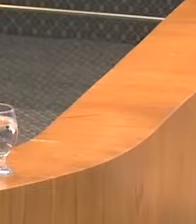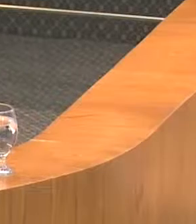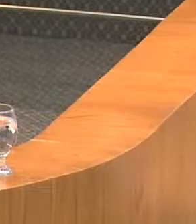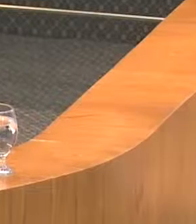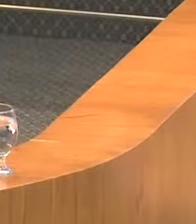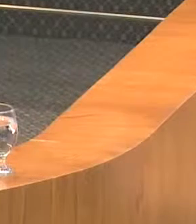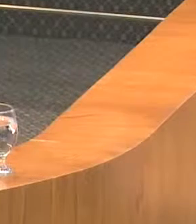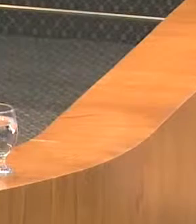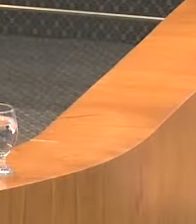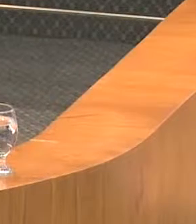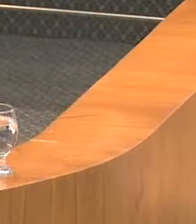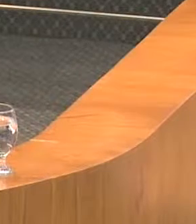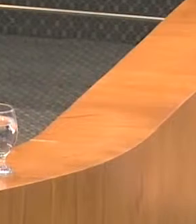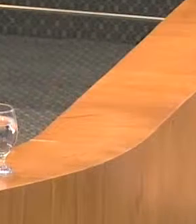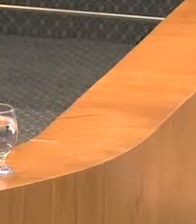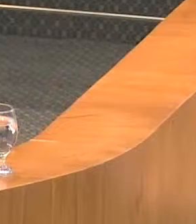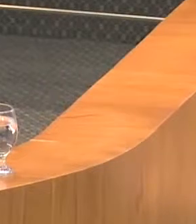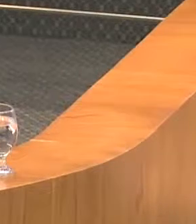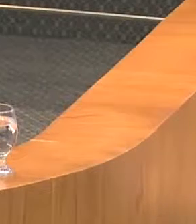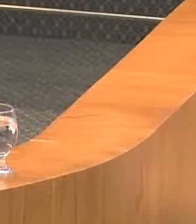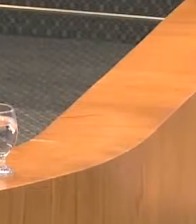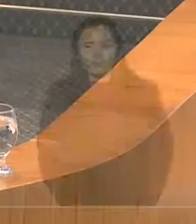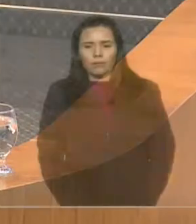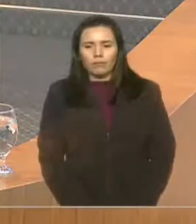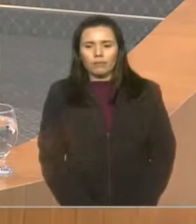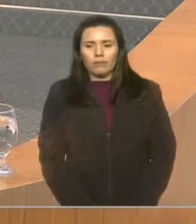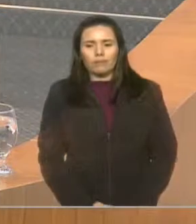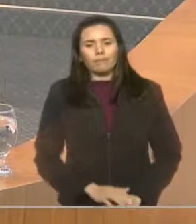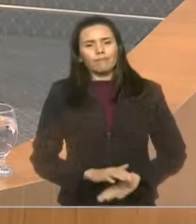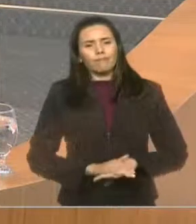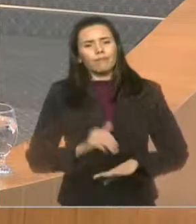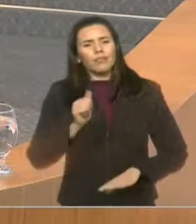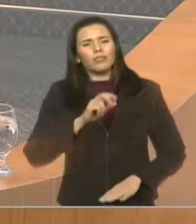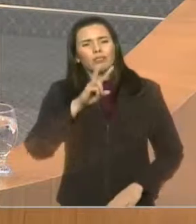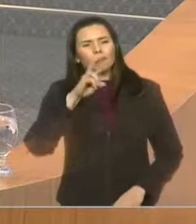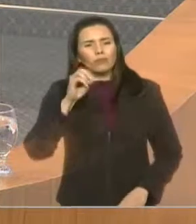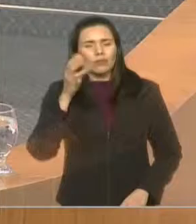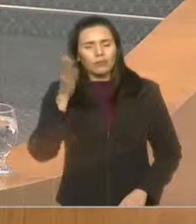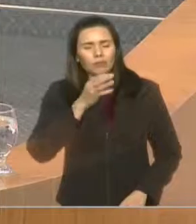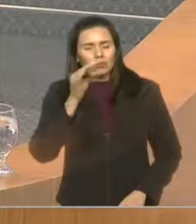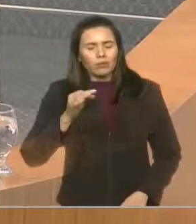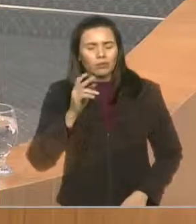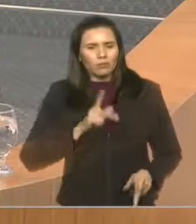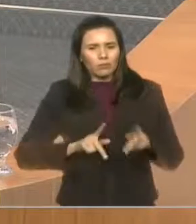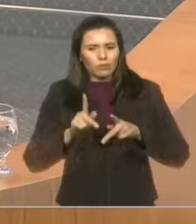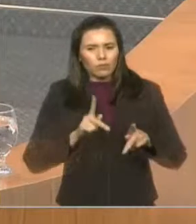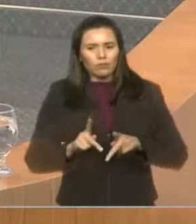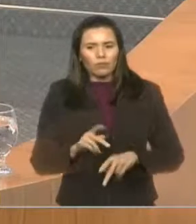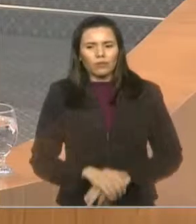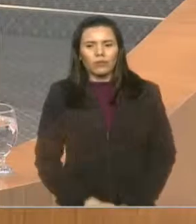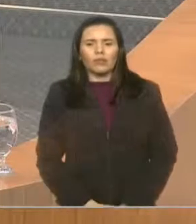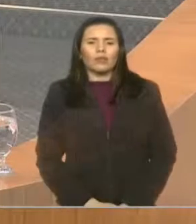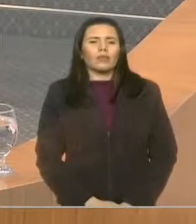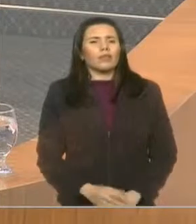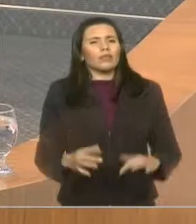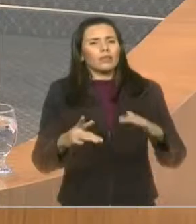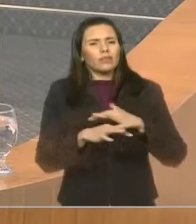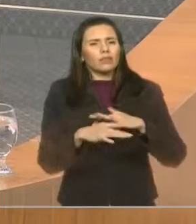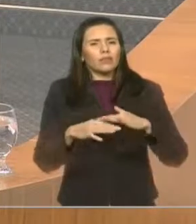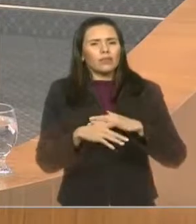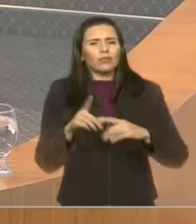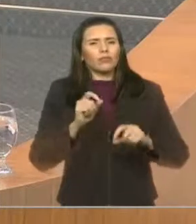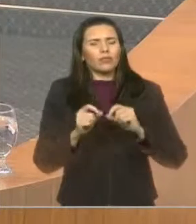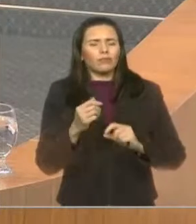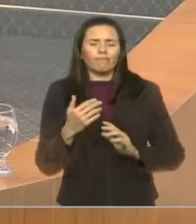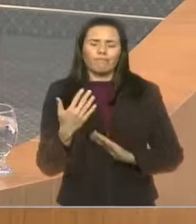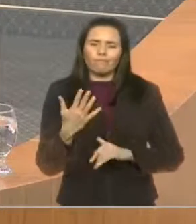de mais de 50% na população. E é claro que uma cidade como São Luís, cidade histórica, ela cresce com